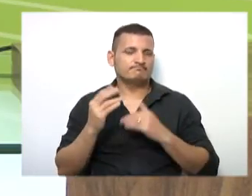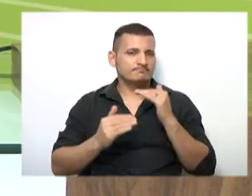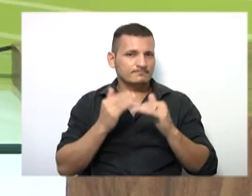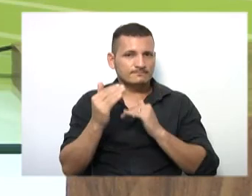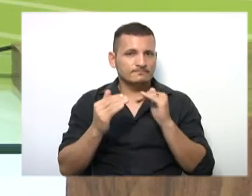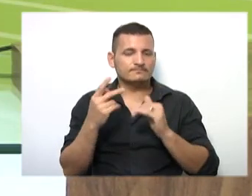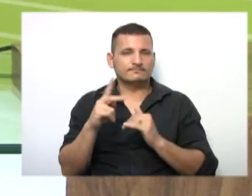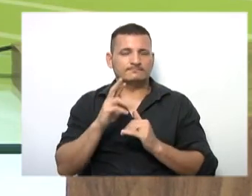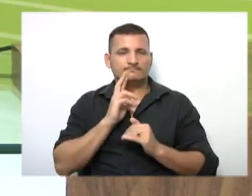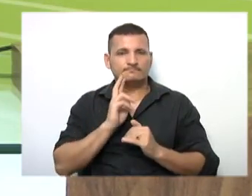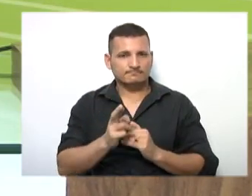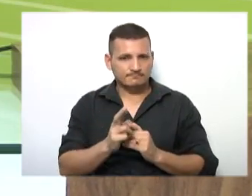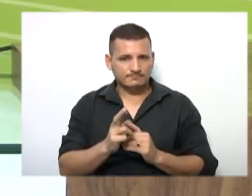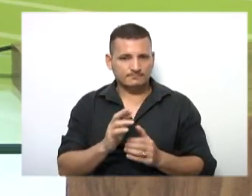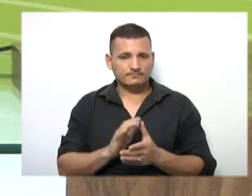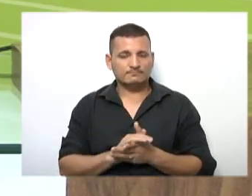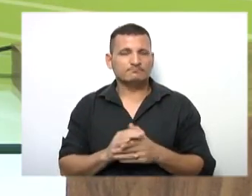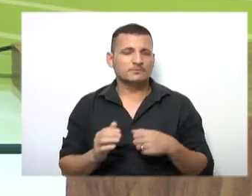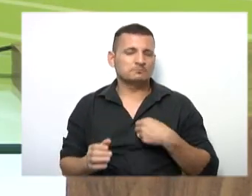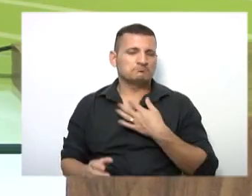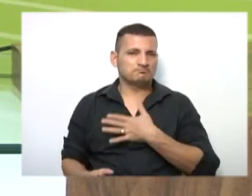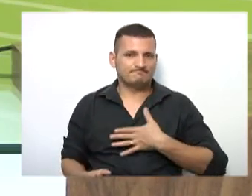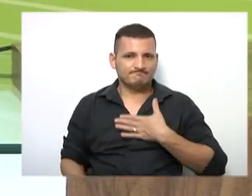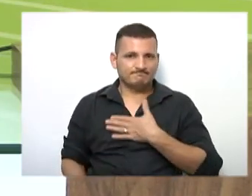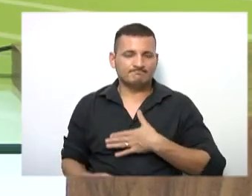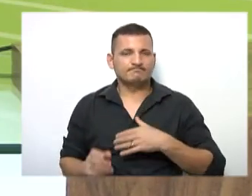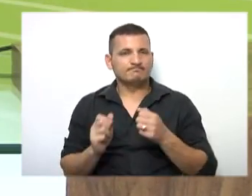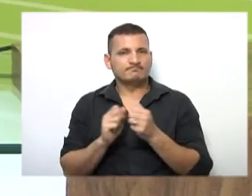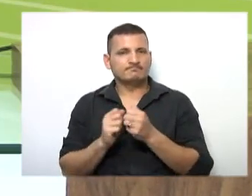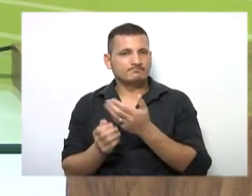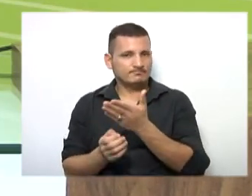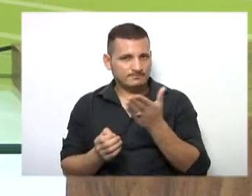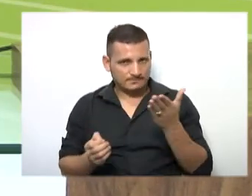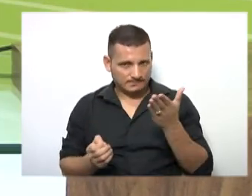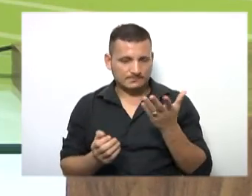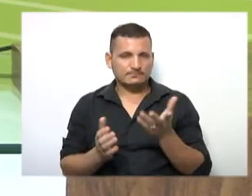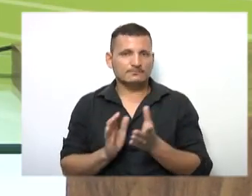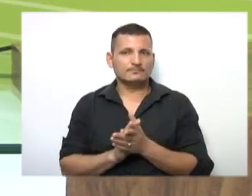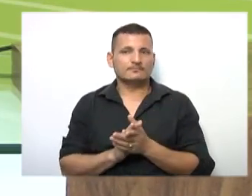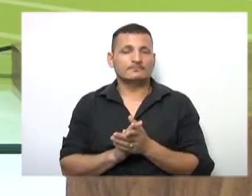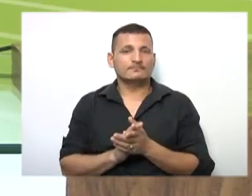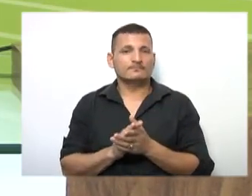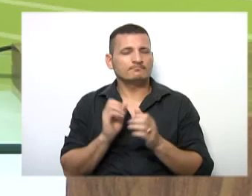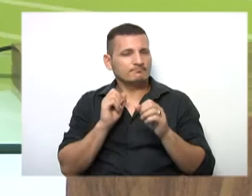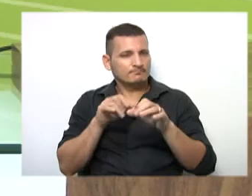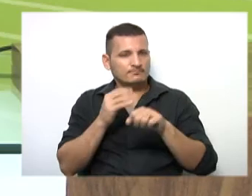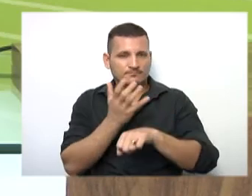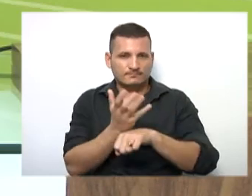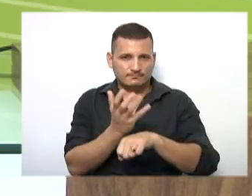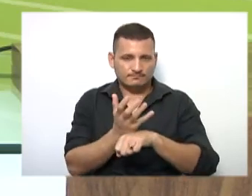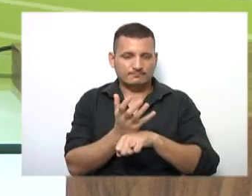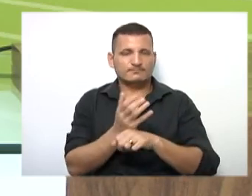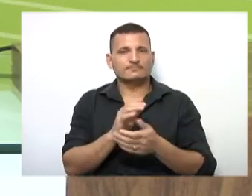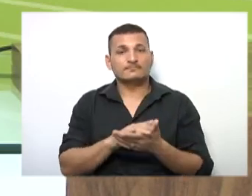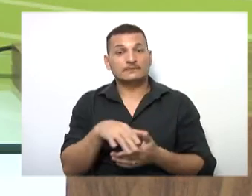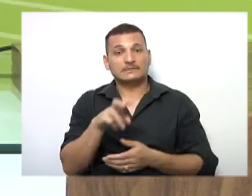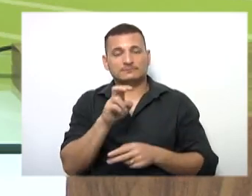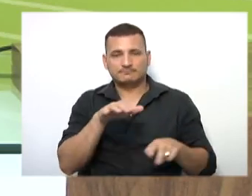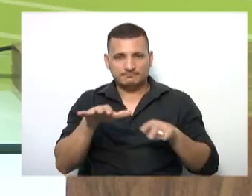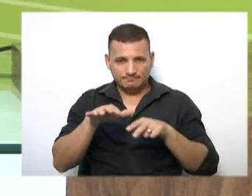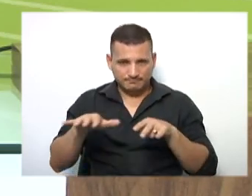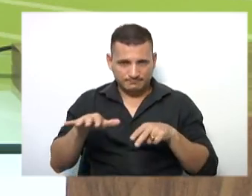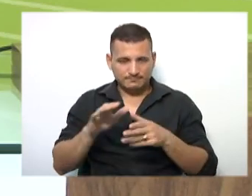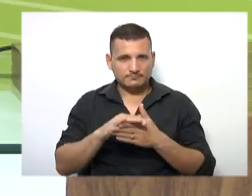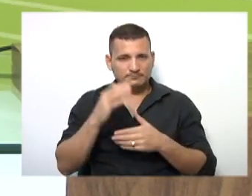dos resultados. Foi um imenso prazer estar com vocês ao longo dessa disciplina, ao longo das nossas 5 semanas juntos. Eu agradeço